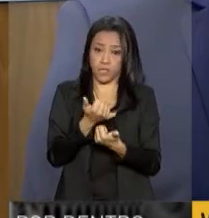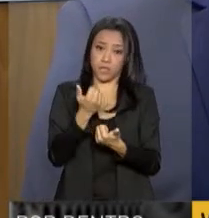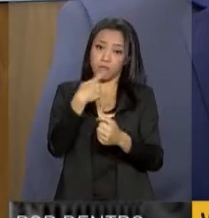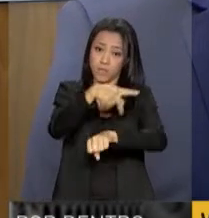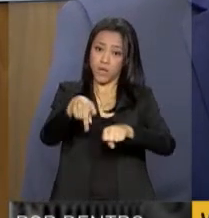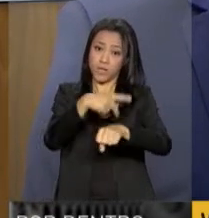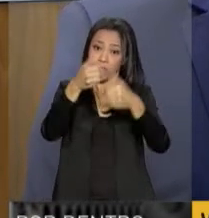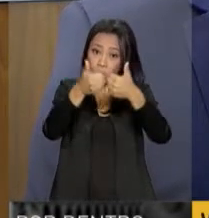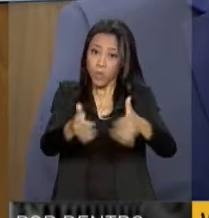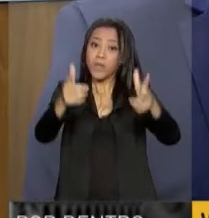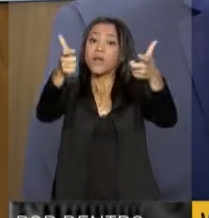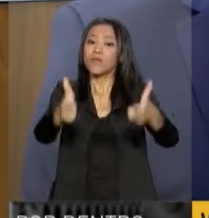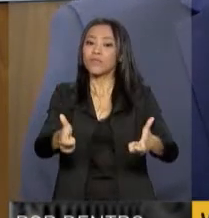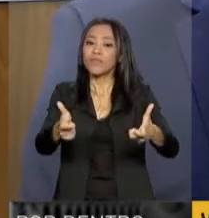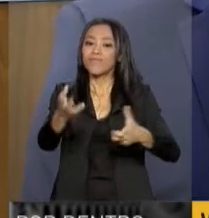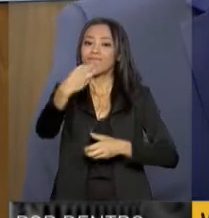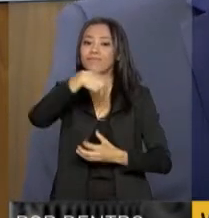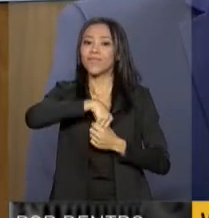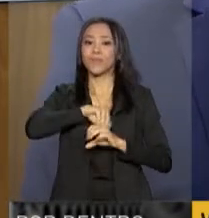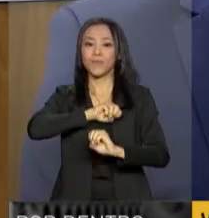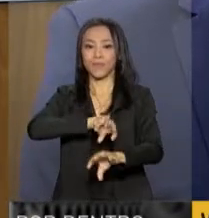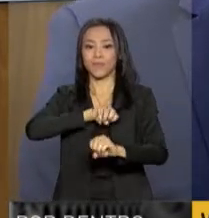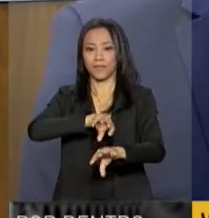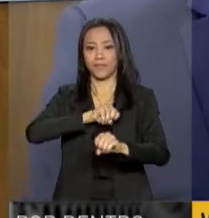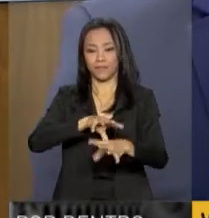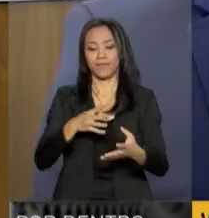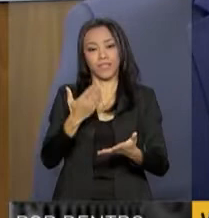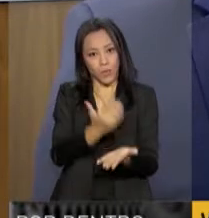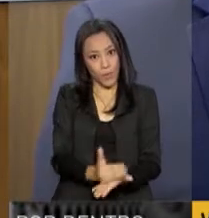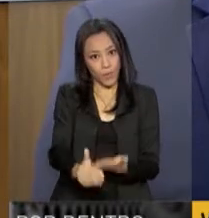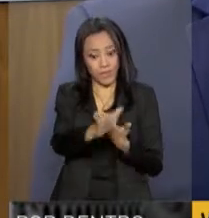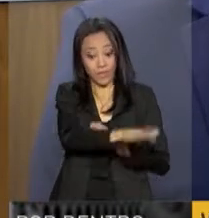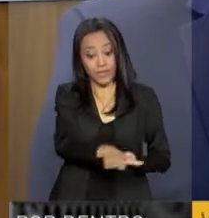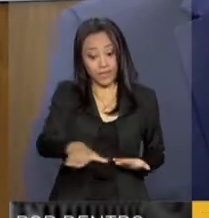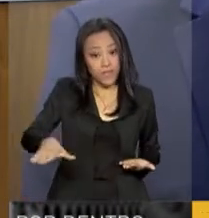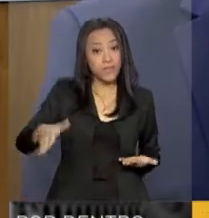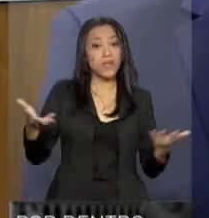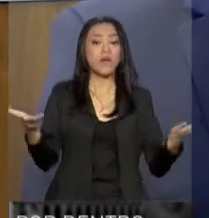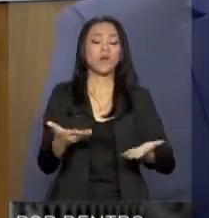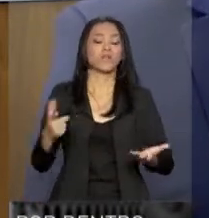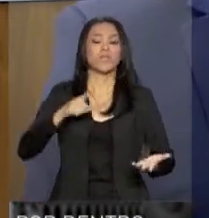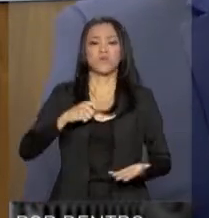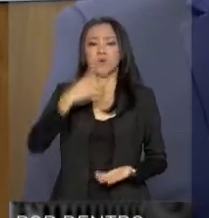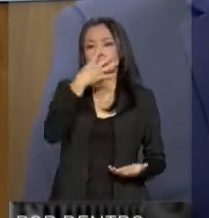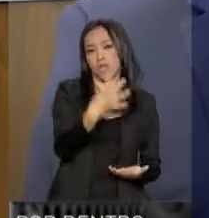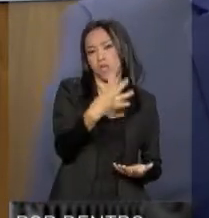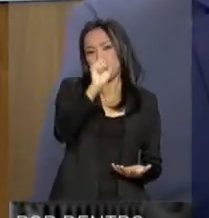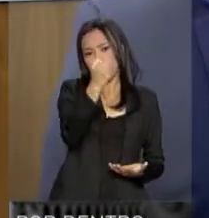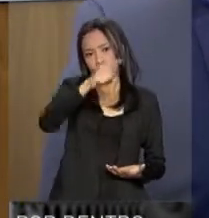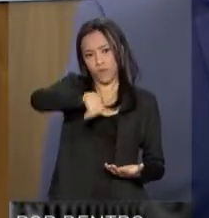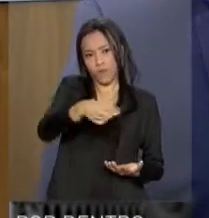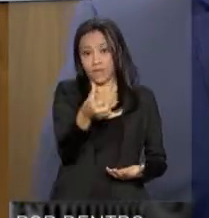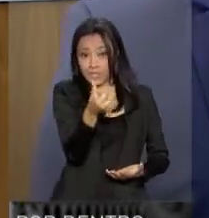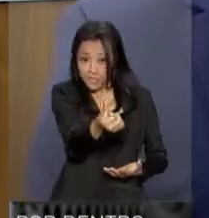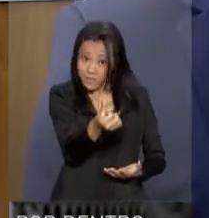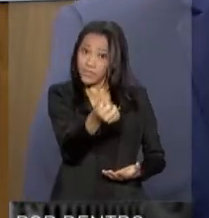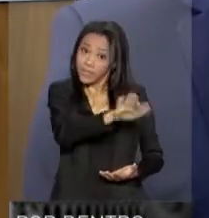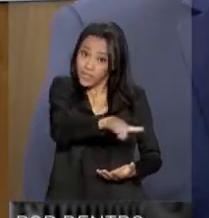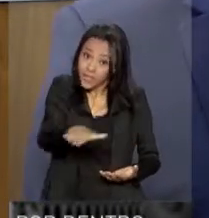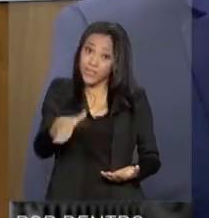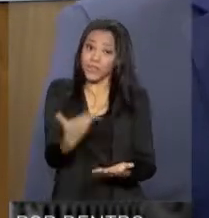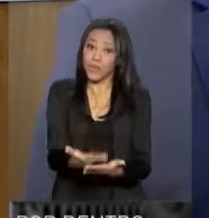educação então temos que iniciar nosso trabalho nas crianças hoje nós temos 48,6 milhões de crianças no ensino